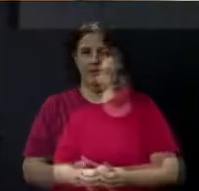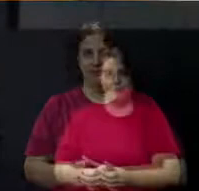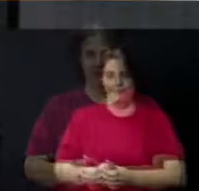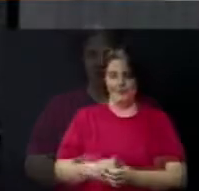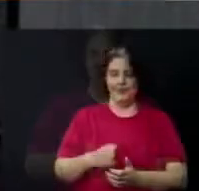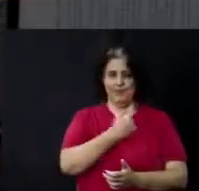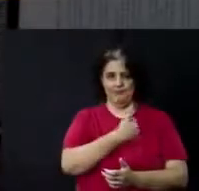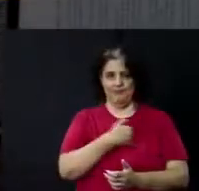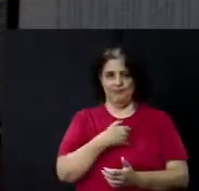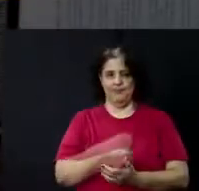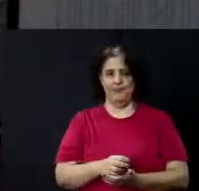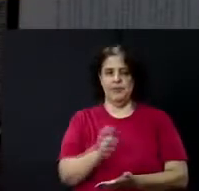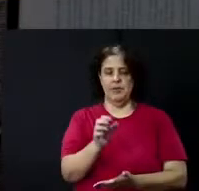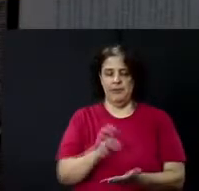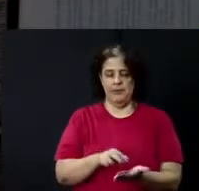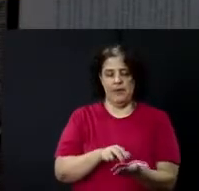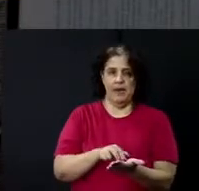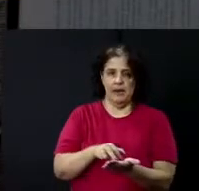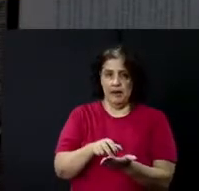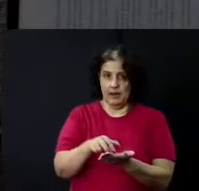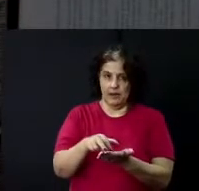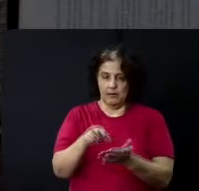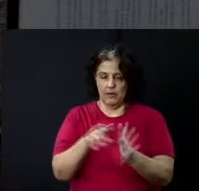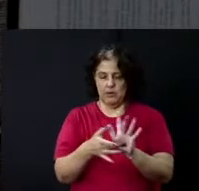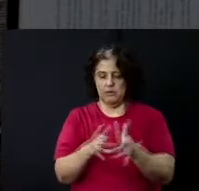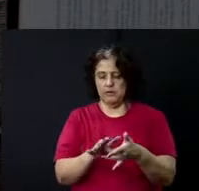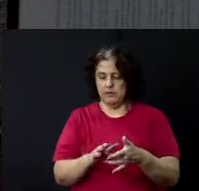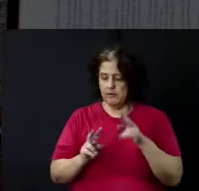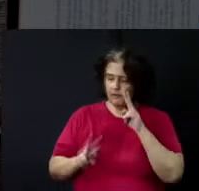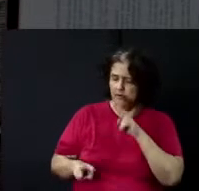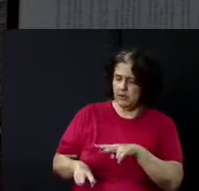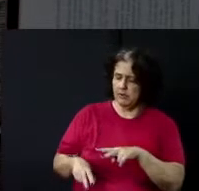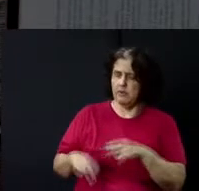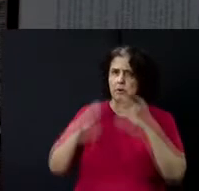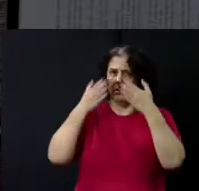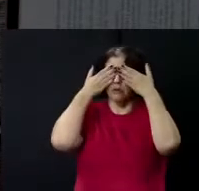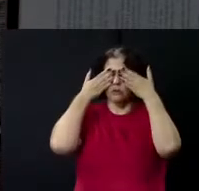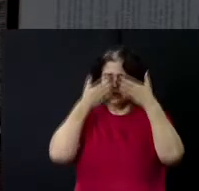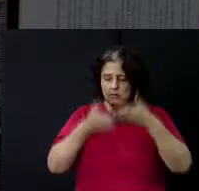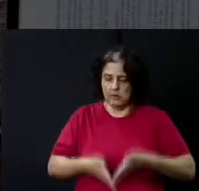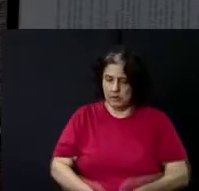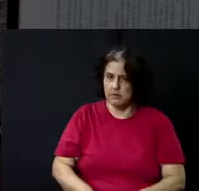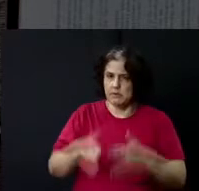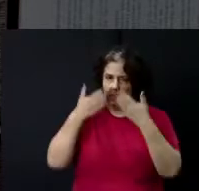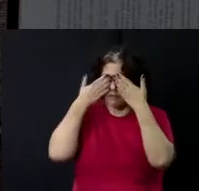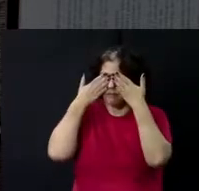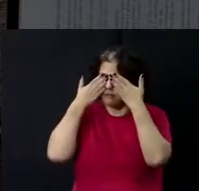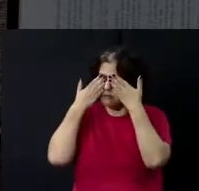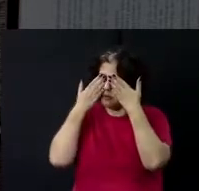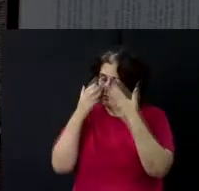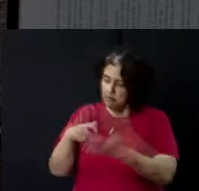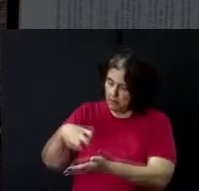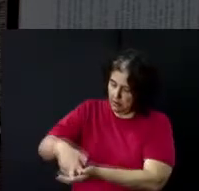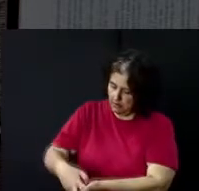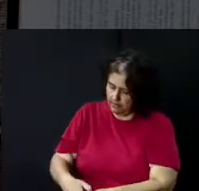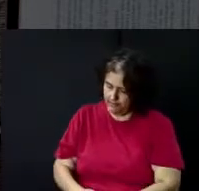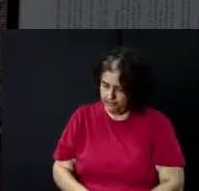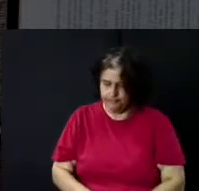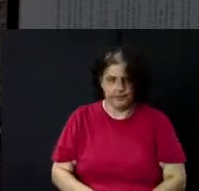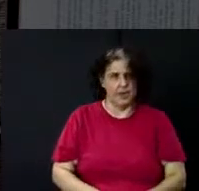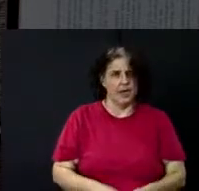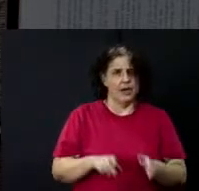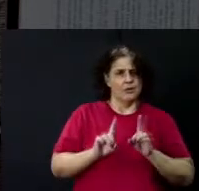Jesus, viu um homem cego de nascença, e os seus discípulos perguntaram: mestre, quem